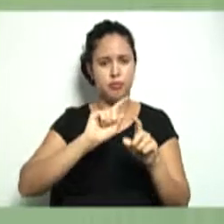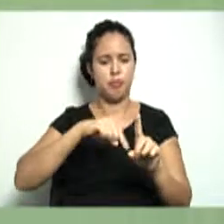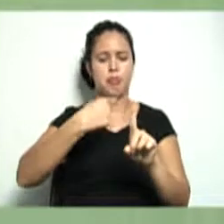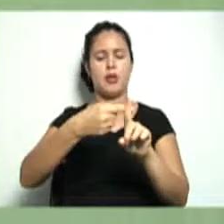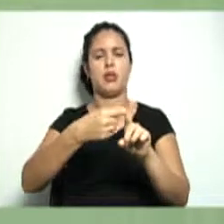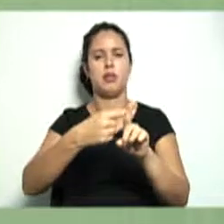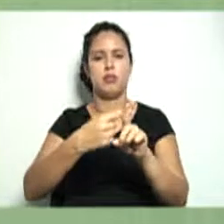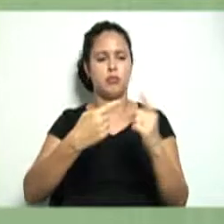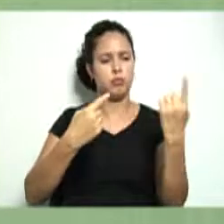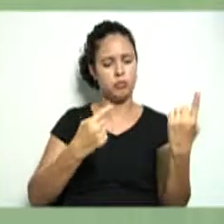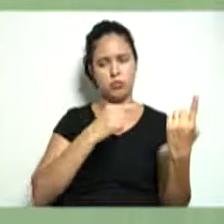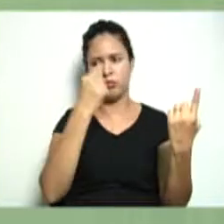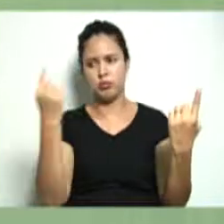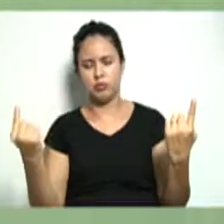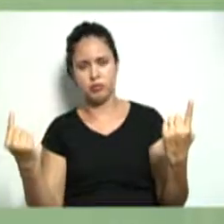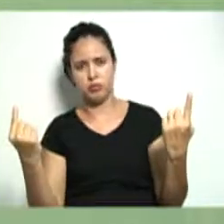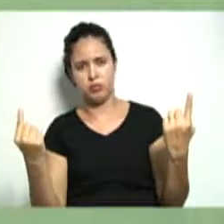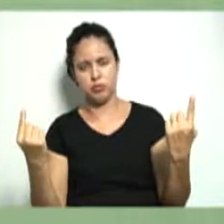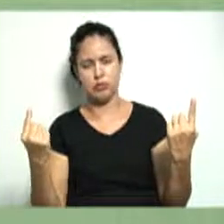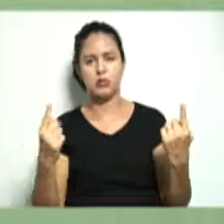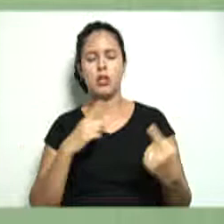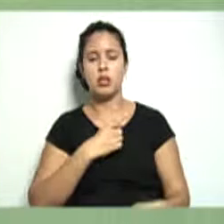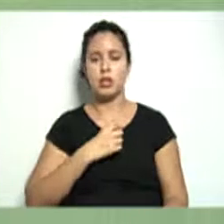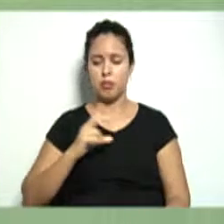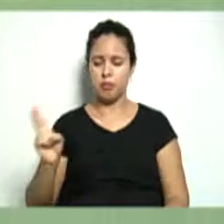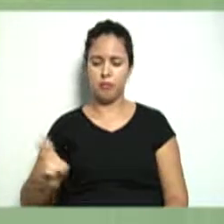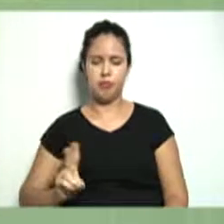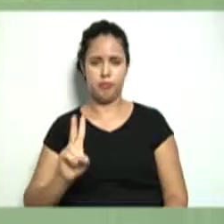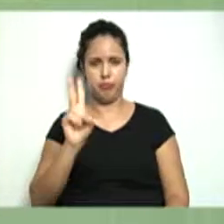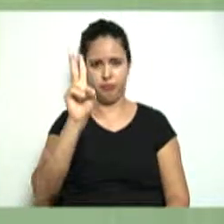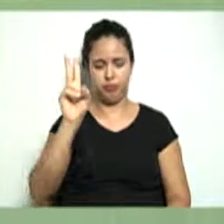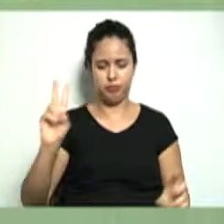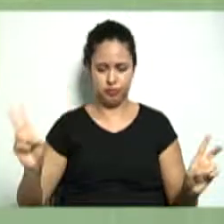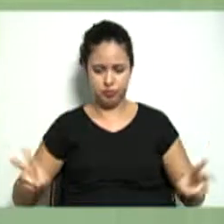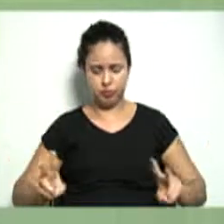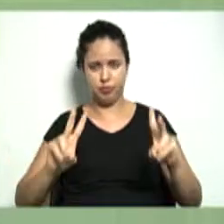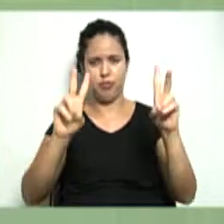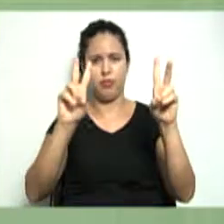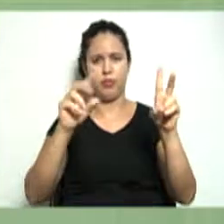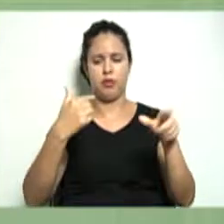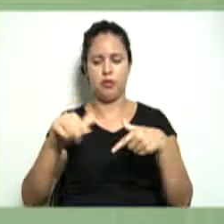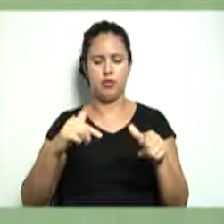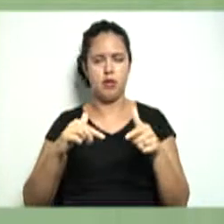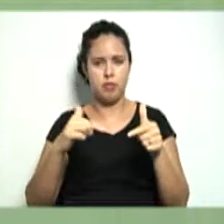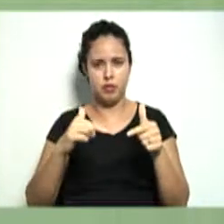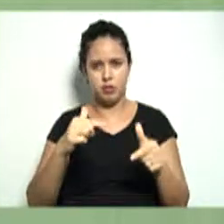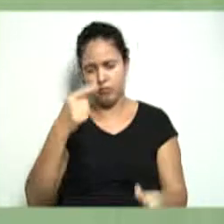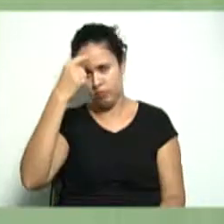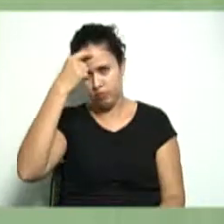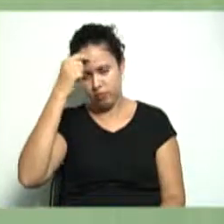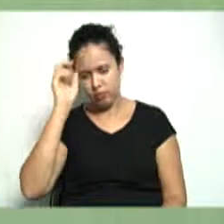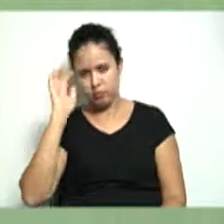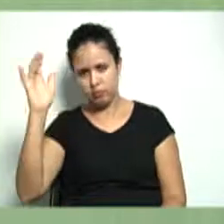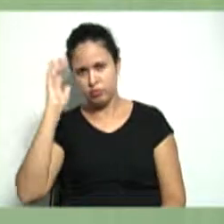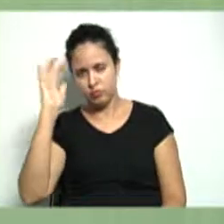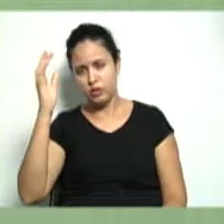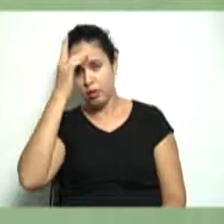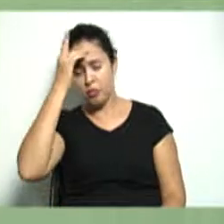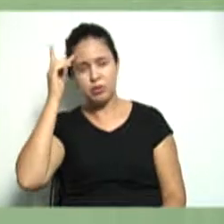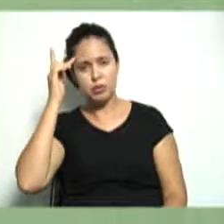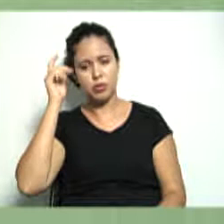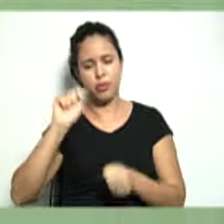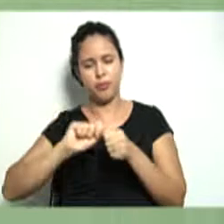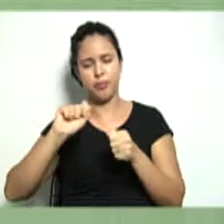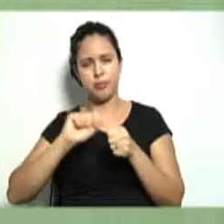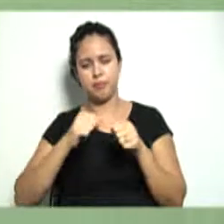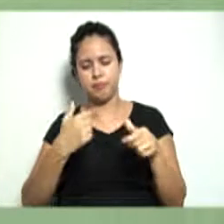principal diferença é que há uma valoração do trabalho intelectual, sendo que as pessoas que realizam esse tipo de